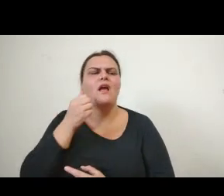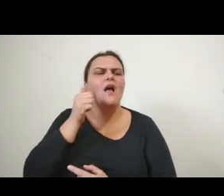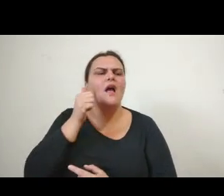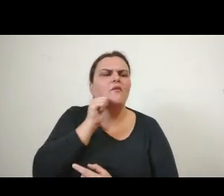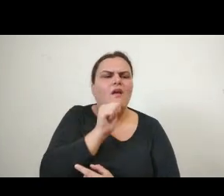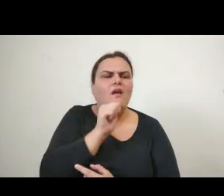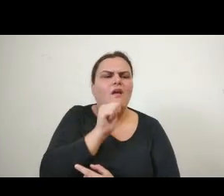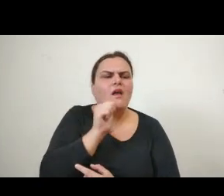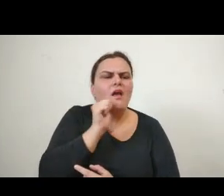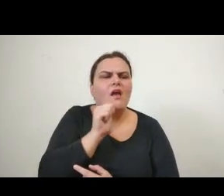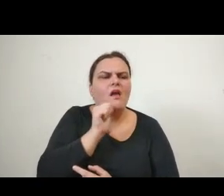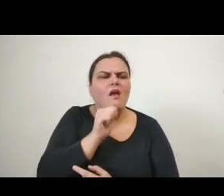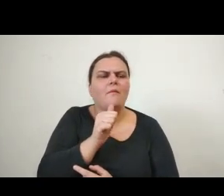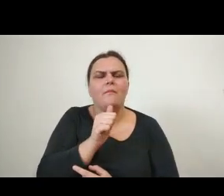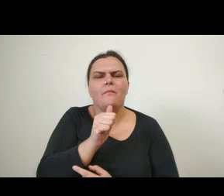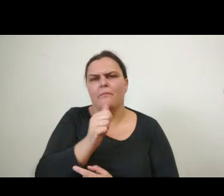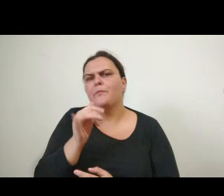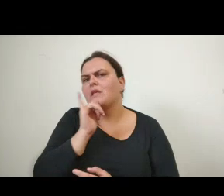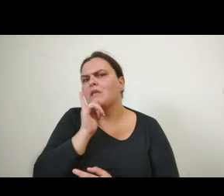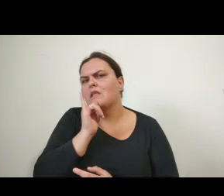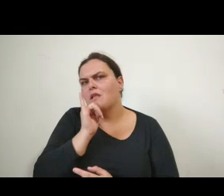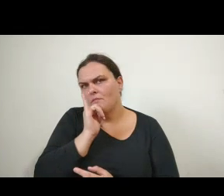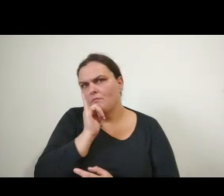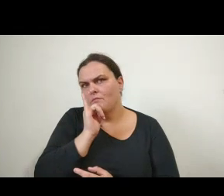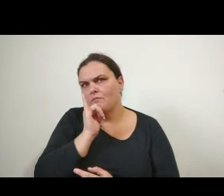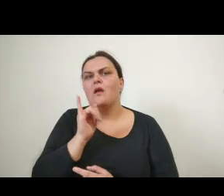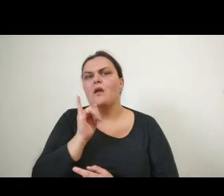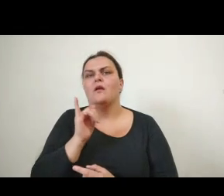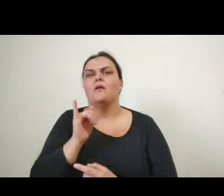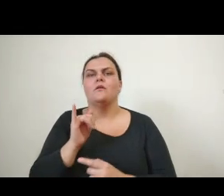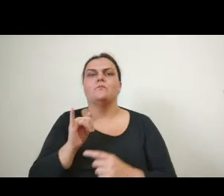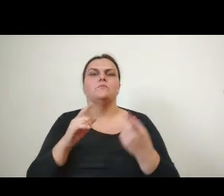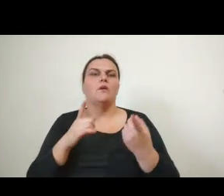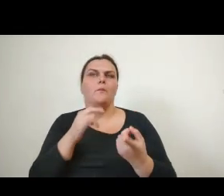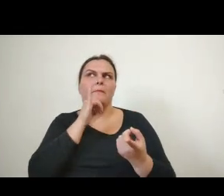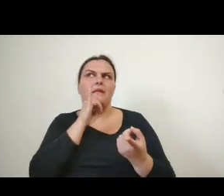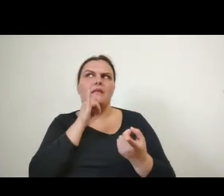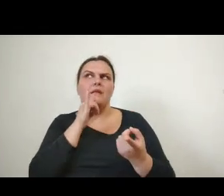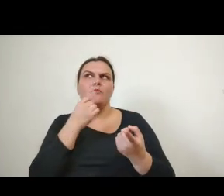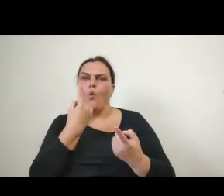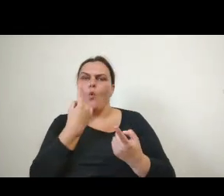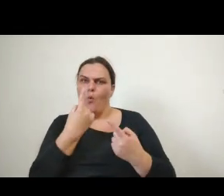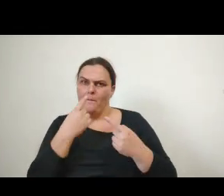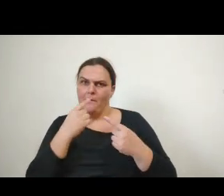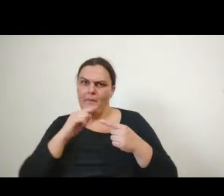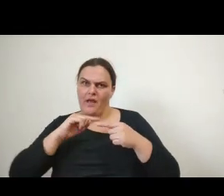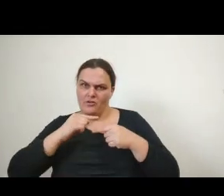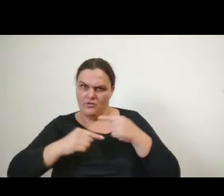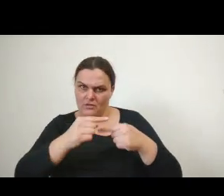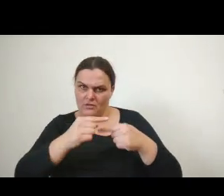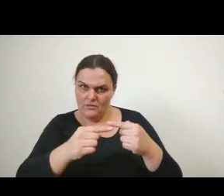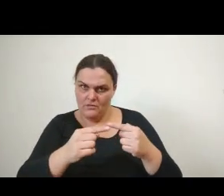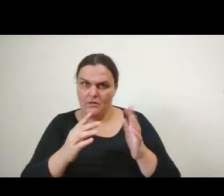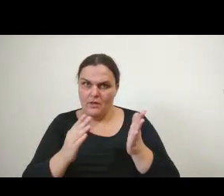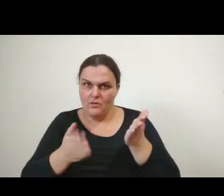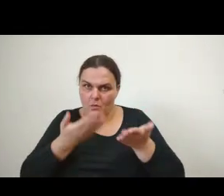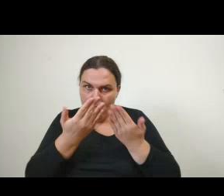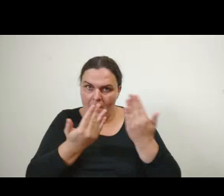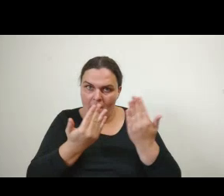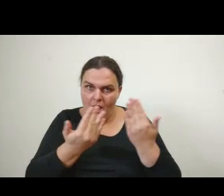dentro de uma geração. Então, né, a gente pode ver aqui, né, comparando 25 a 30 graus,